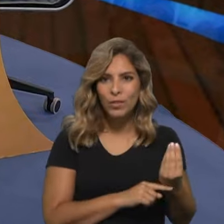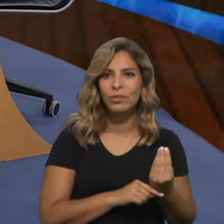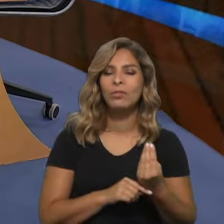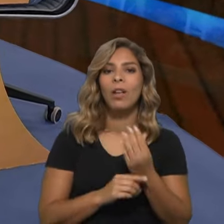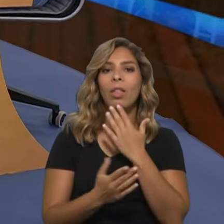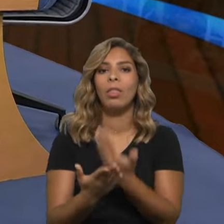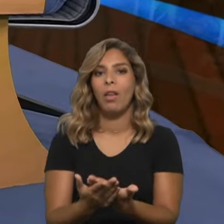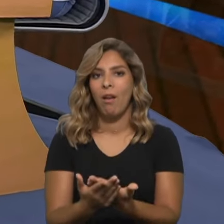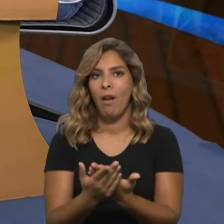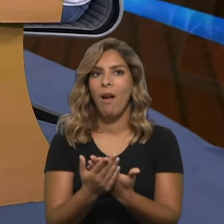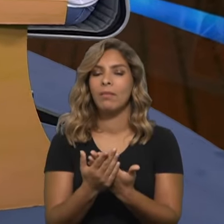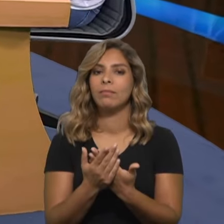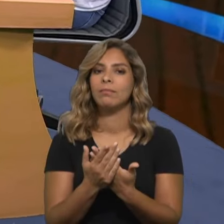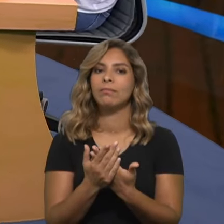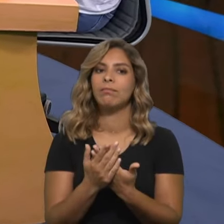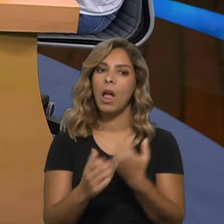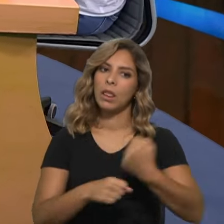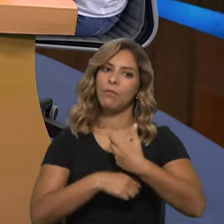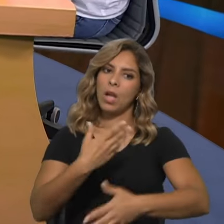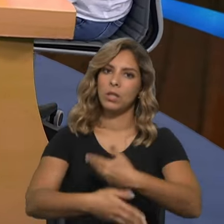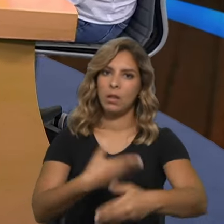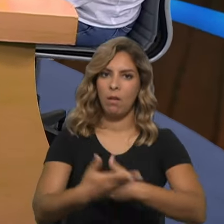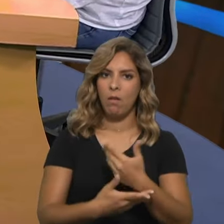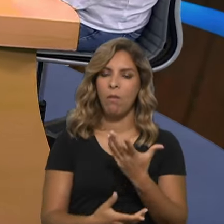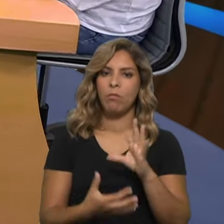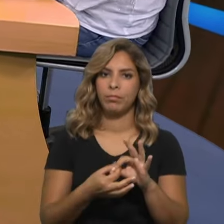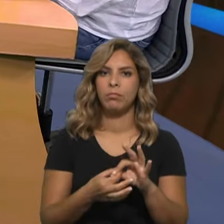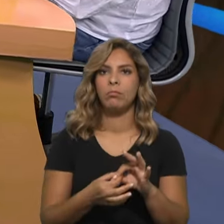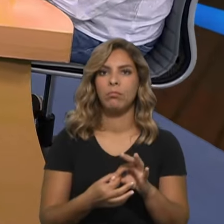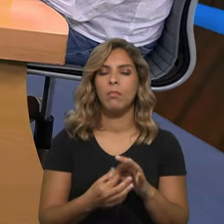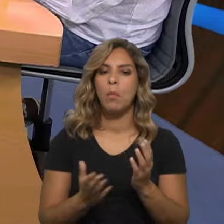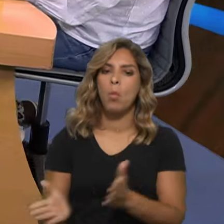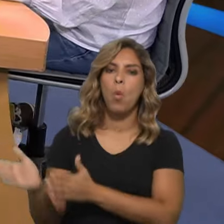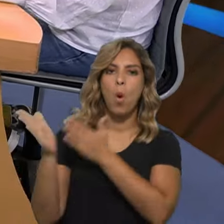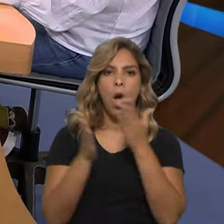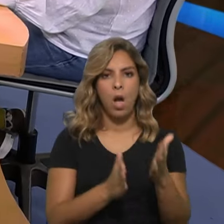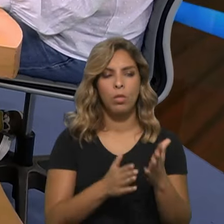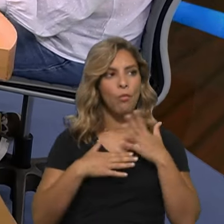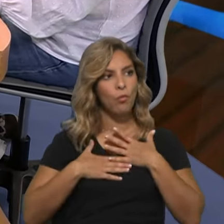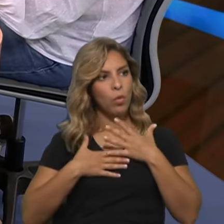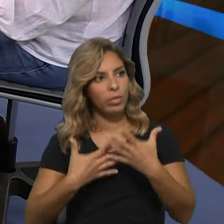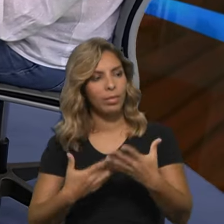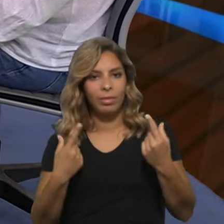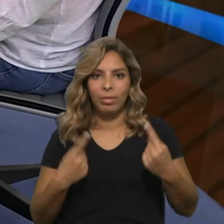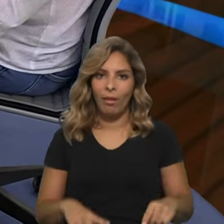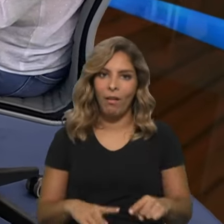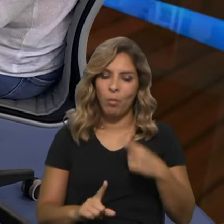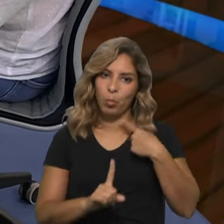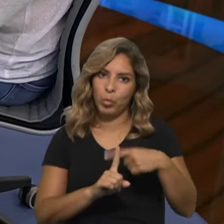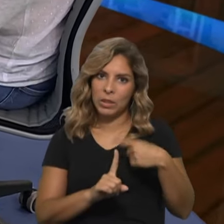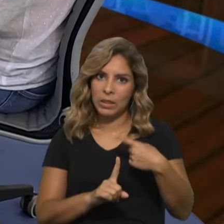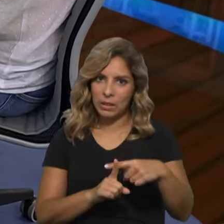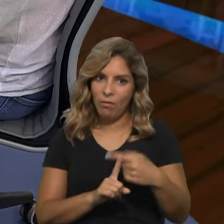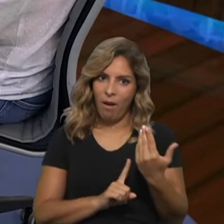e na na sociedade ativistas no bom sentido naturalmente mas com com vontade de darem um contributo positivo